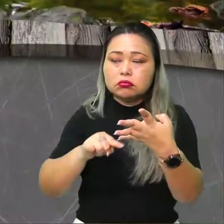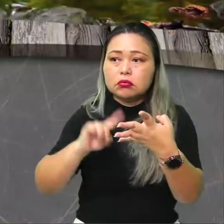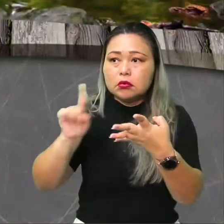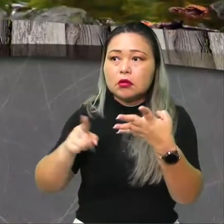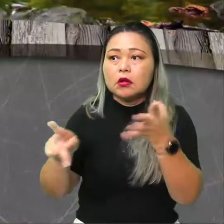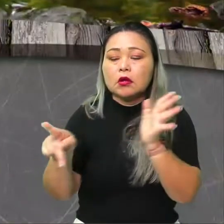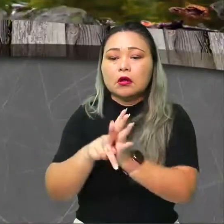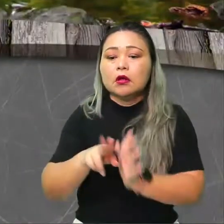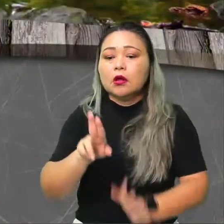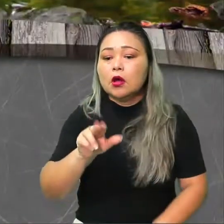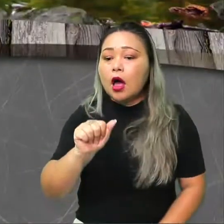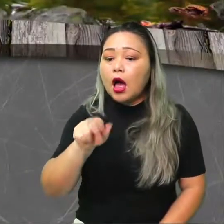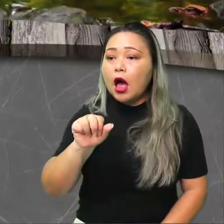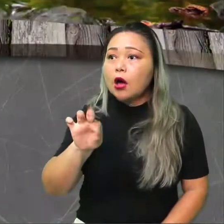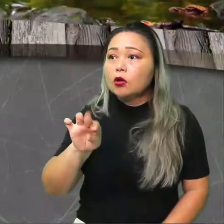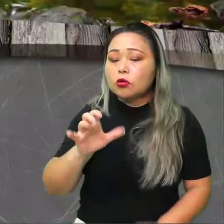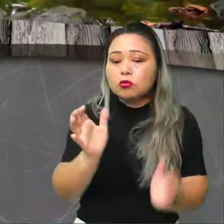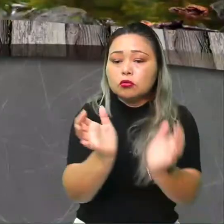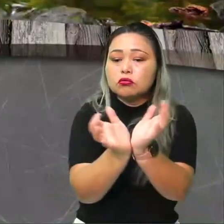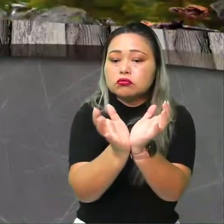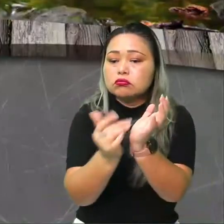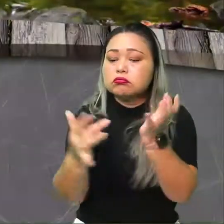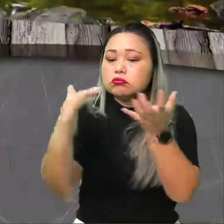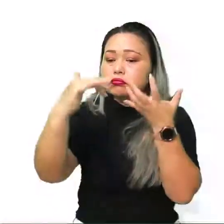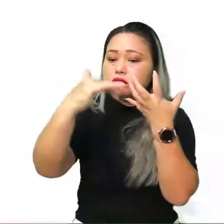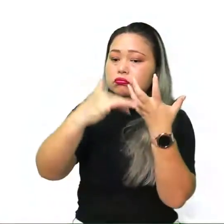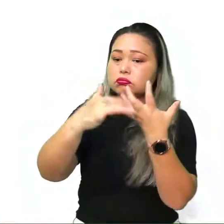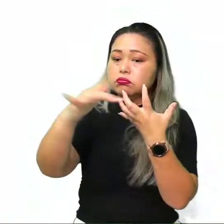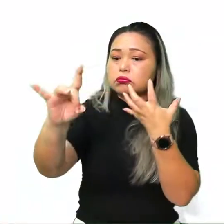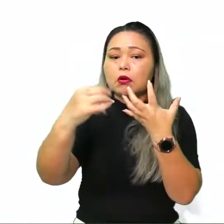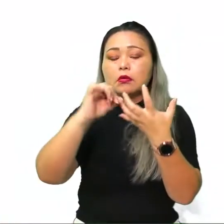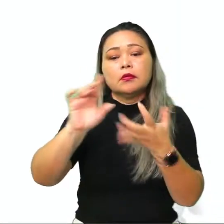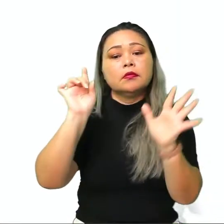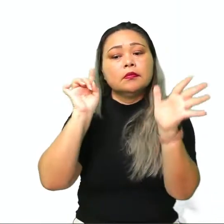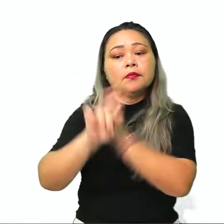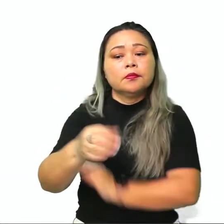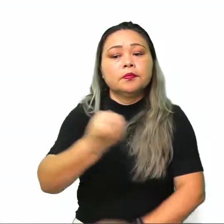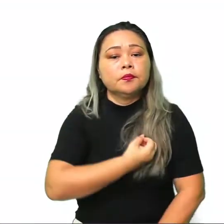na hipótese autotrófica. Vamos lá para a nossa questão número 1?